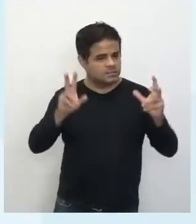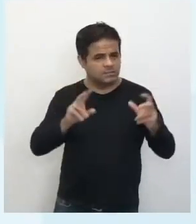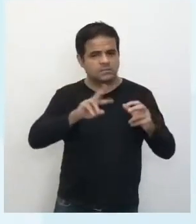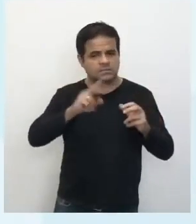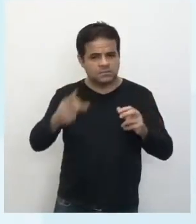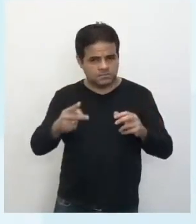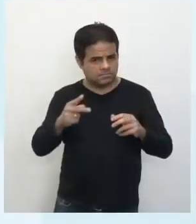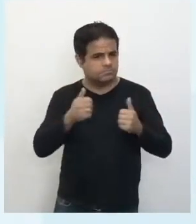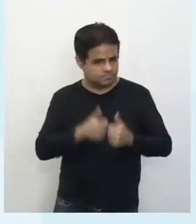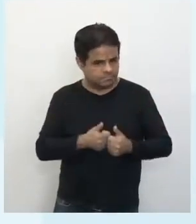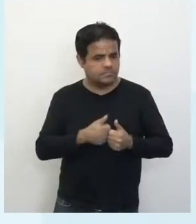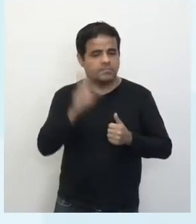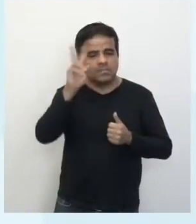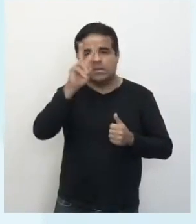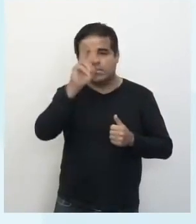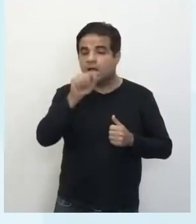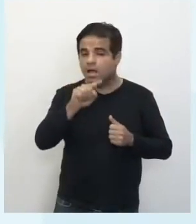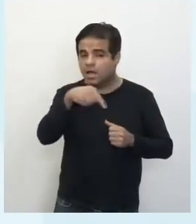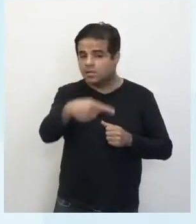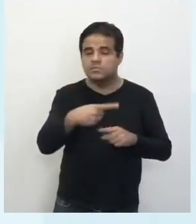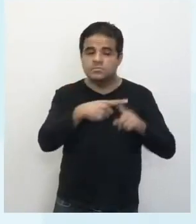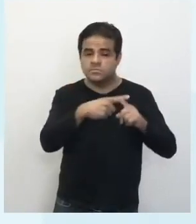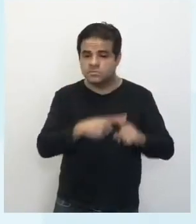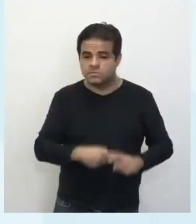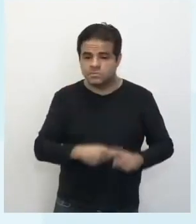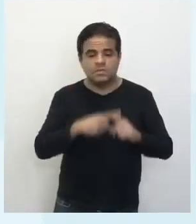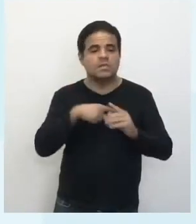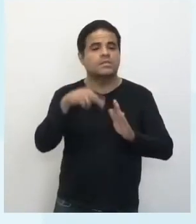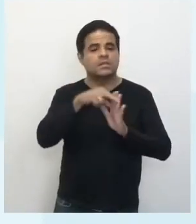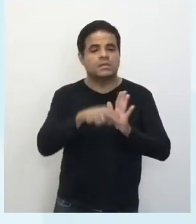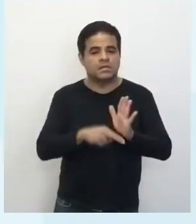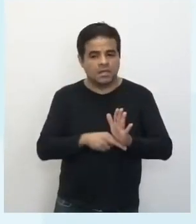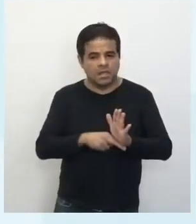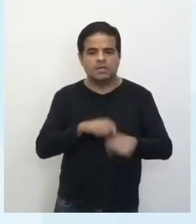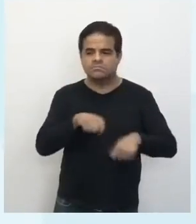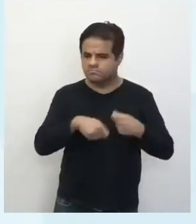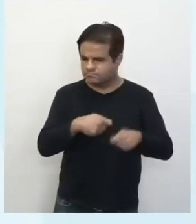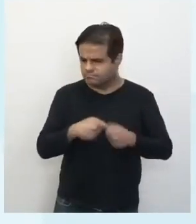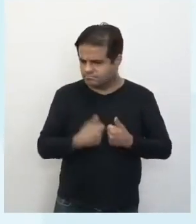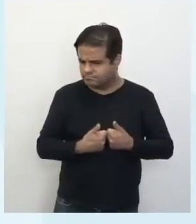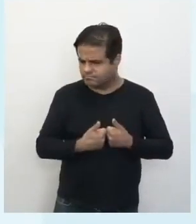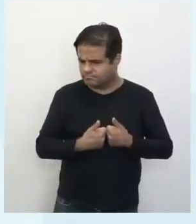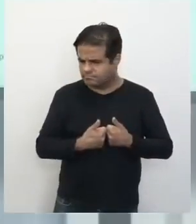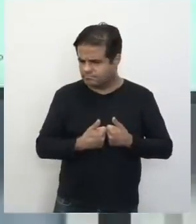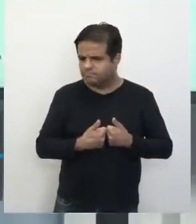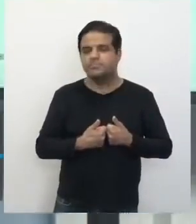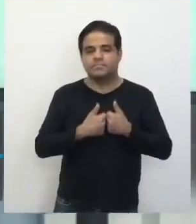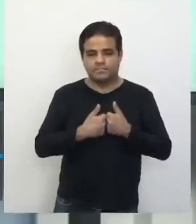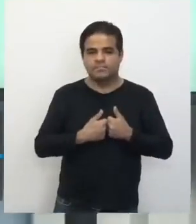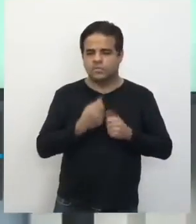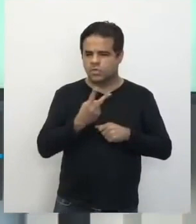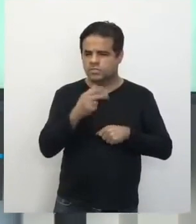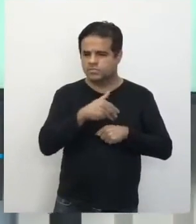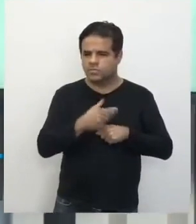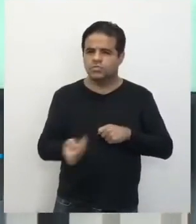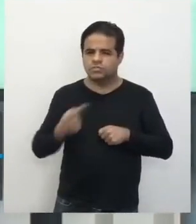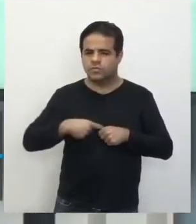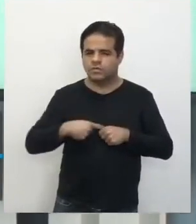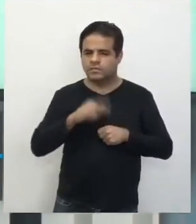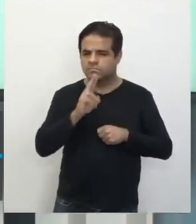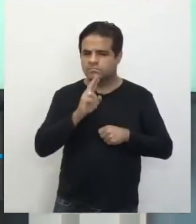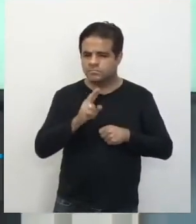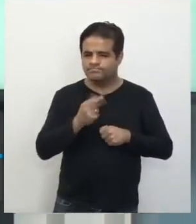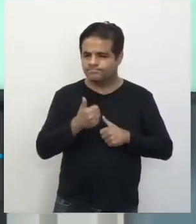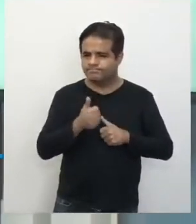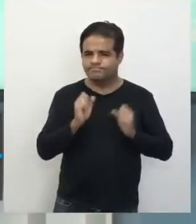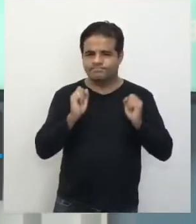cada um desse, tá certo? E aí, nas multiplicações, tem regra de sinal, beleza? Então, aí, eu acho que 2 minutos para vocês trazerem a resposta